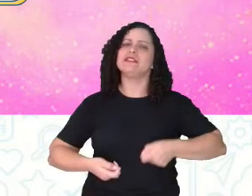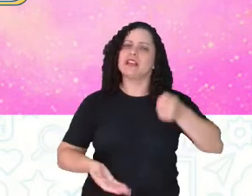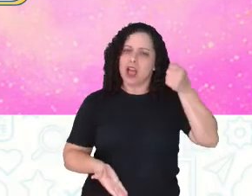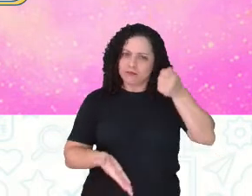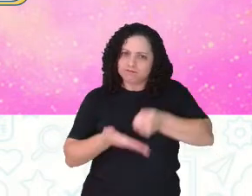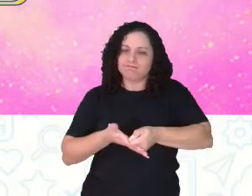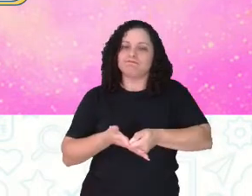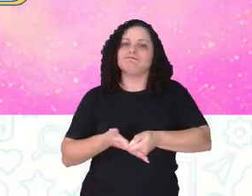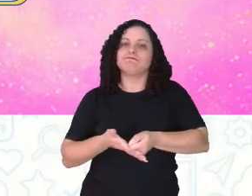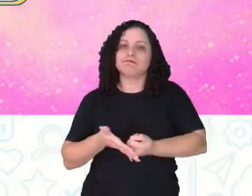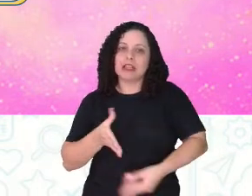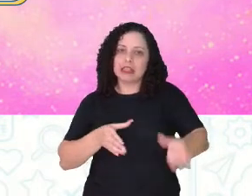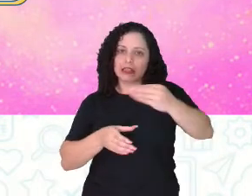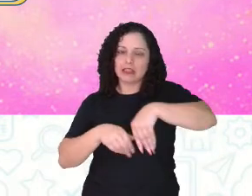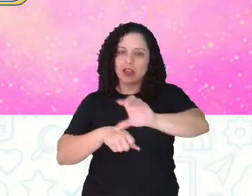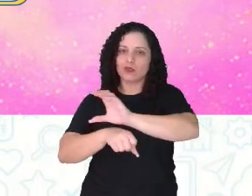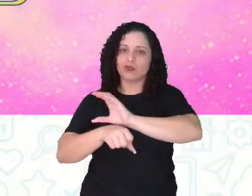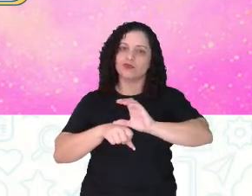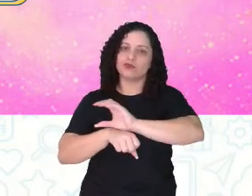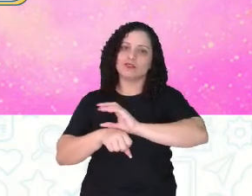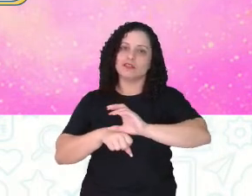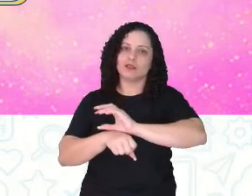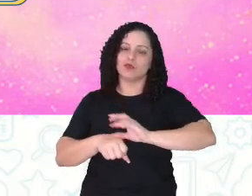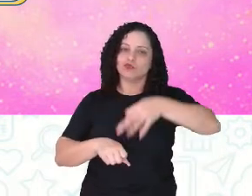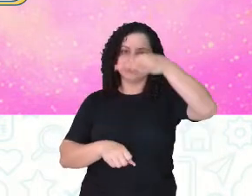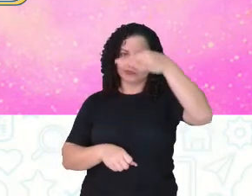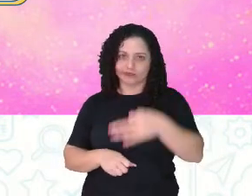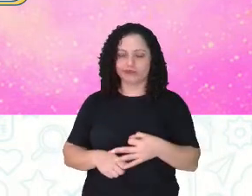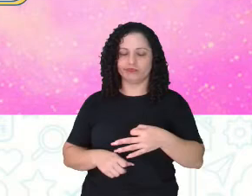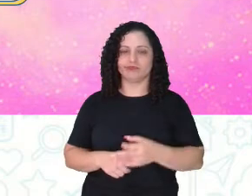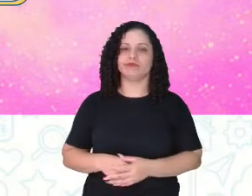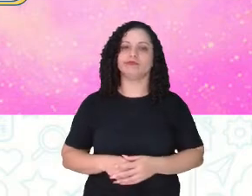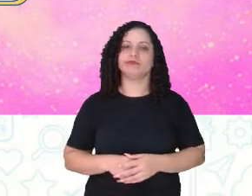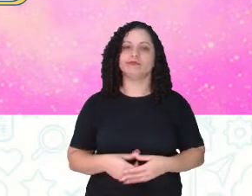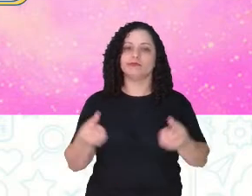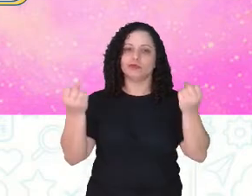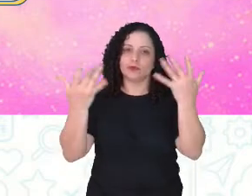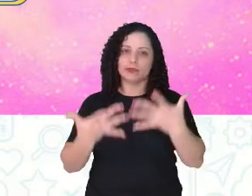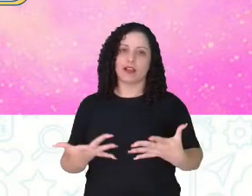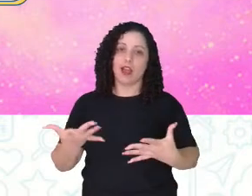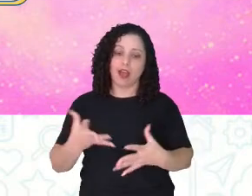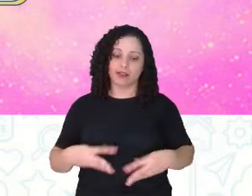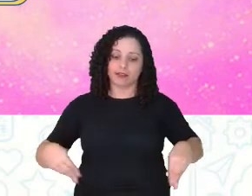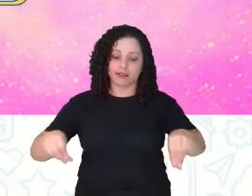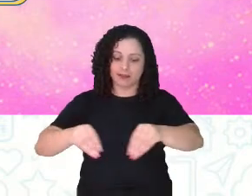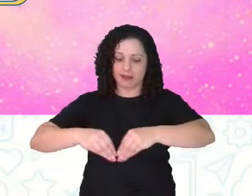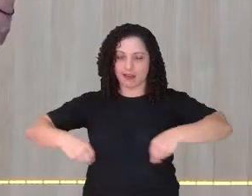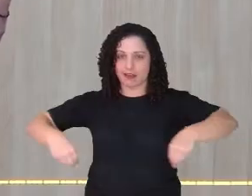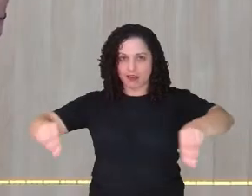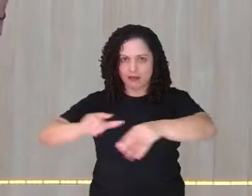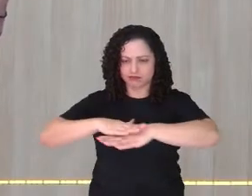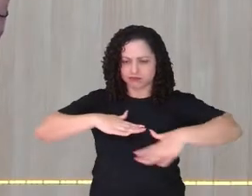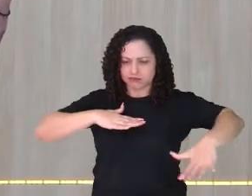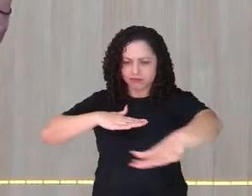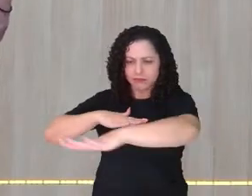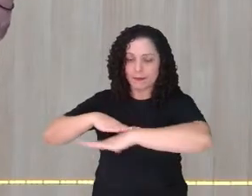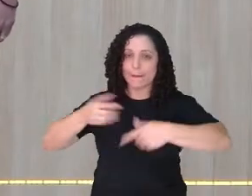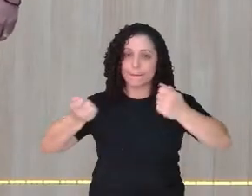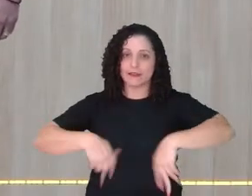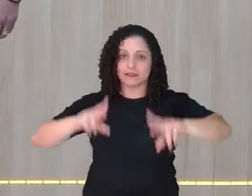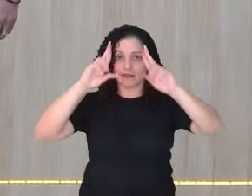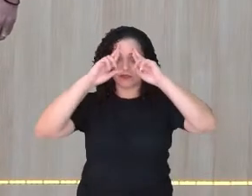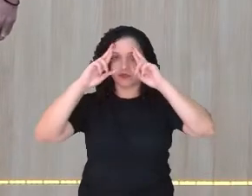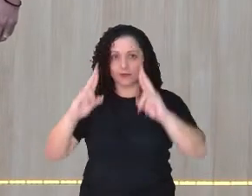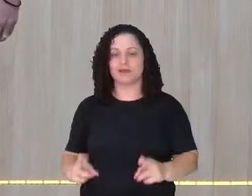é garantido na Constituição, veja. Quando a gente está falando da terra, né, a gente precisa respeitar, né, ter um